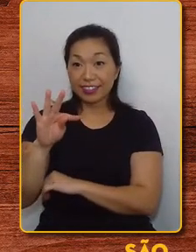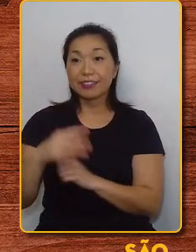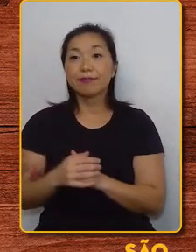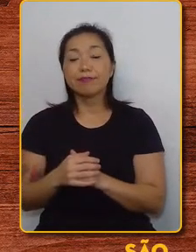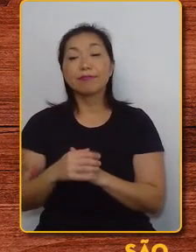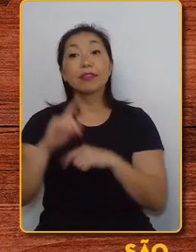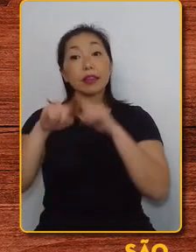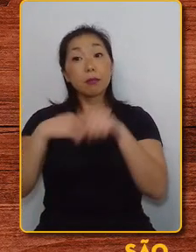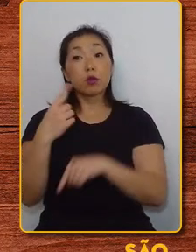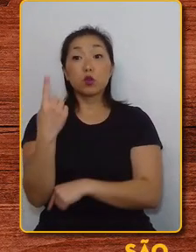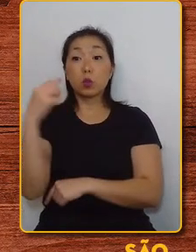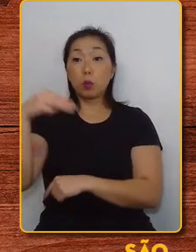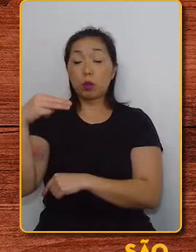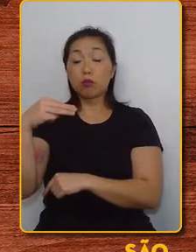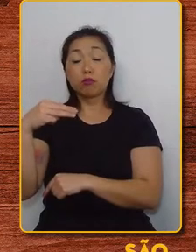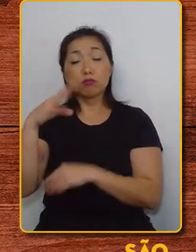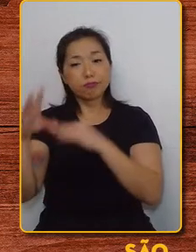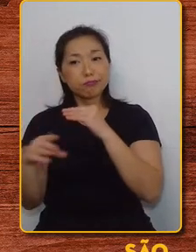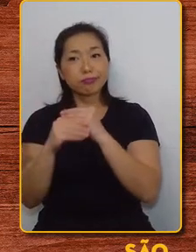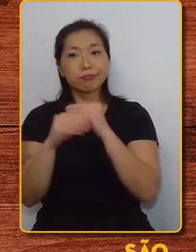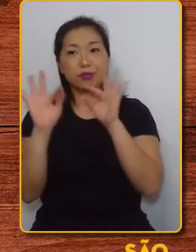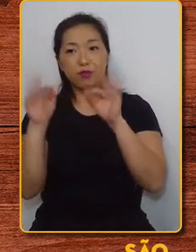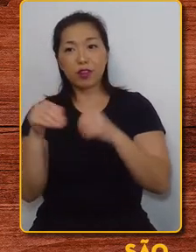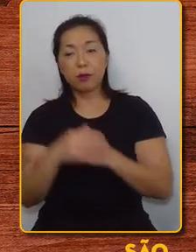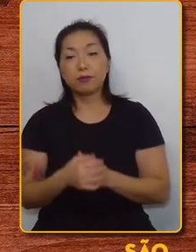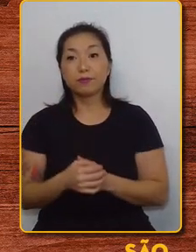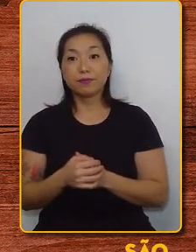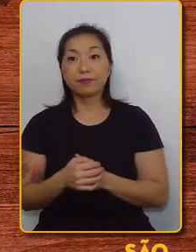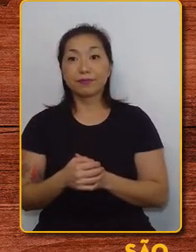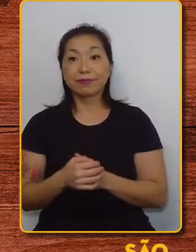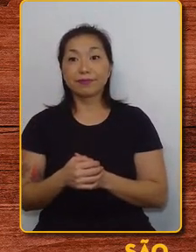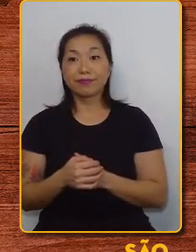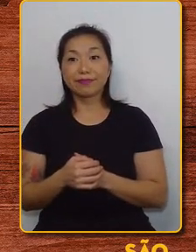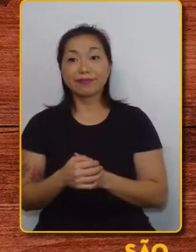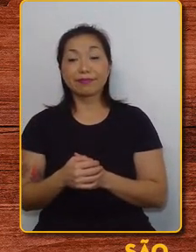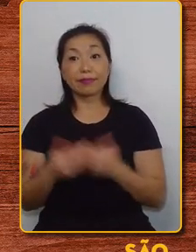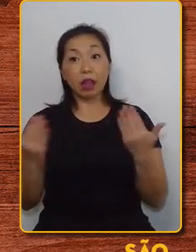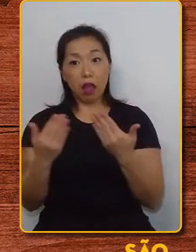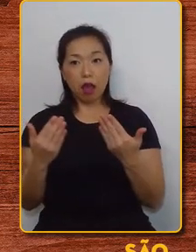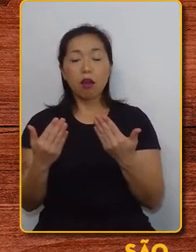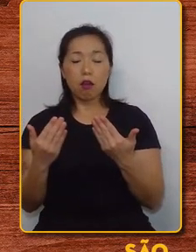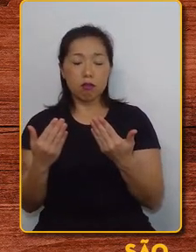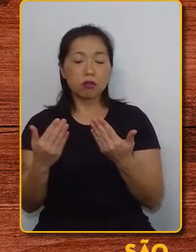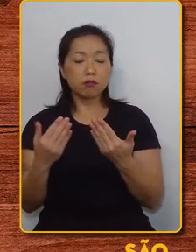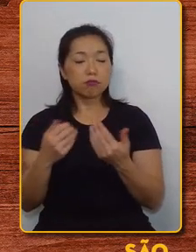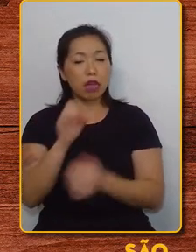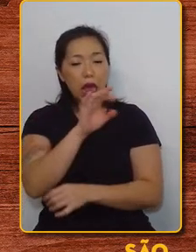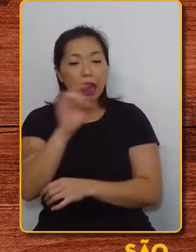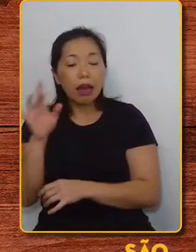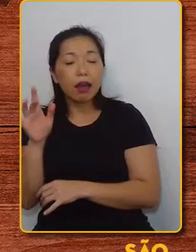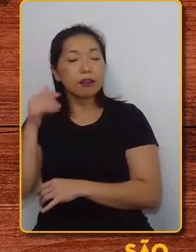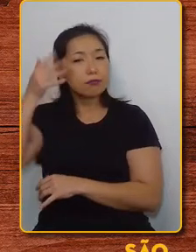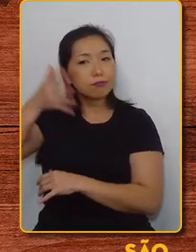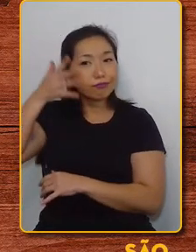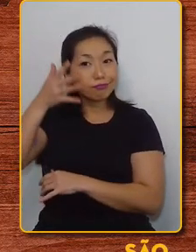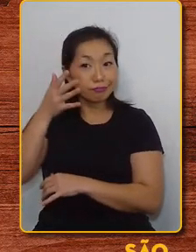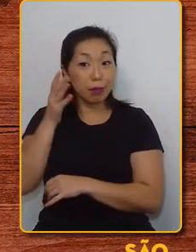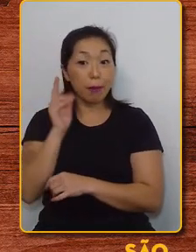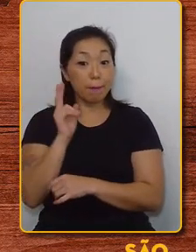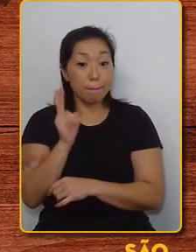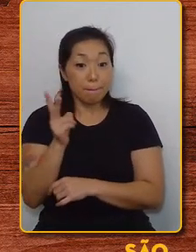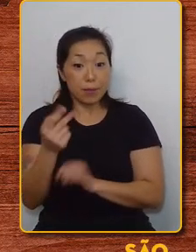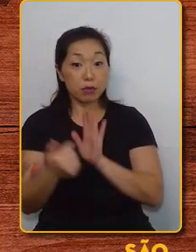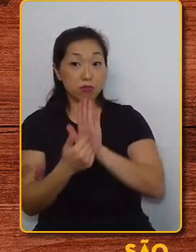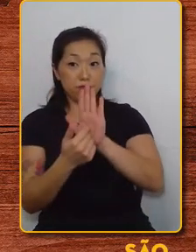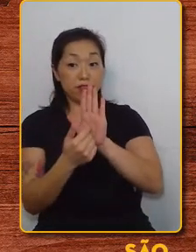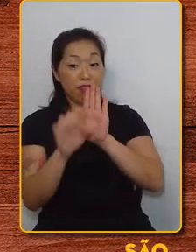considerações finais. Então eu vou passar a palavra nessa mesma ordem que eu apresentei os participantes, lembrando que a reflexão é